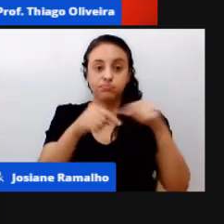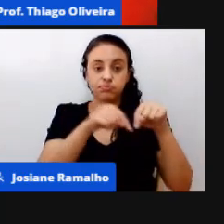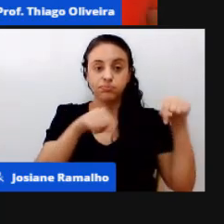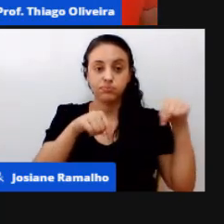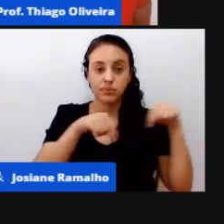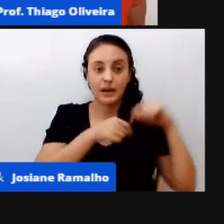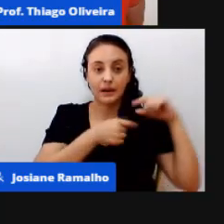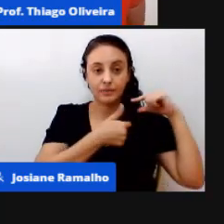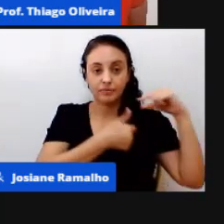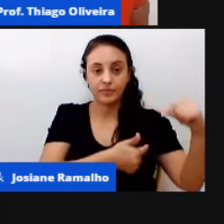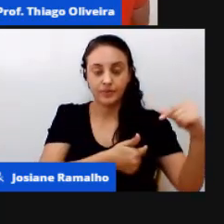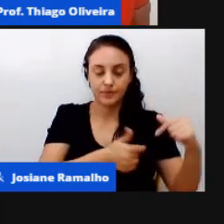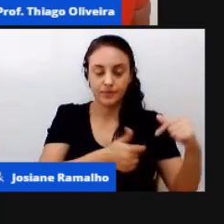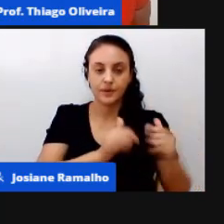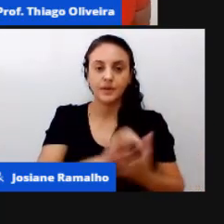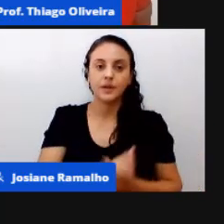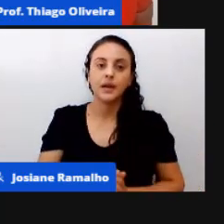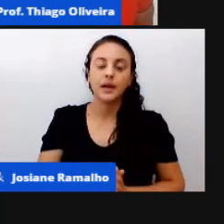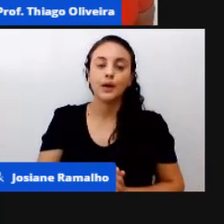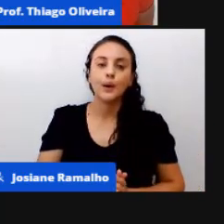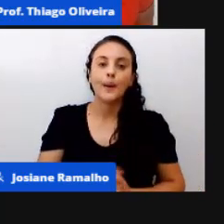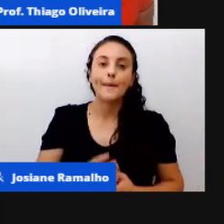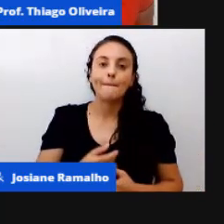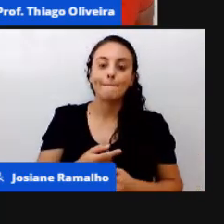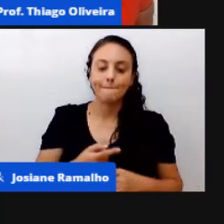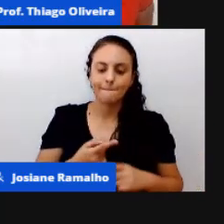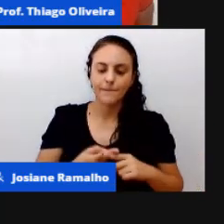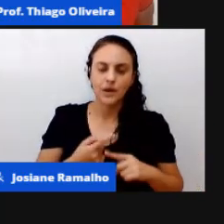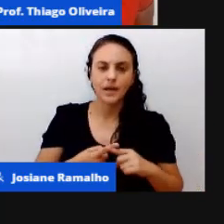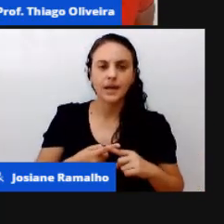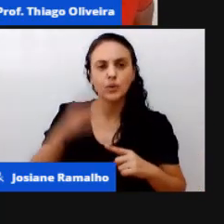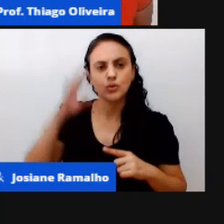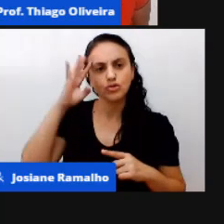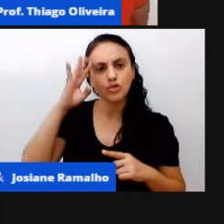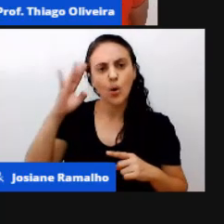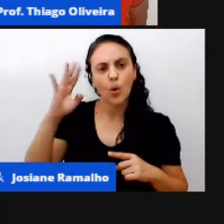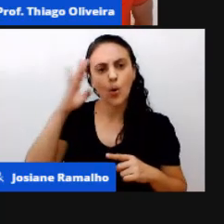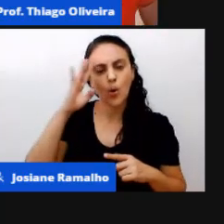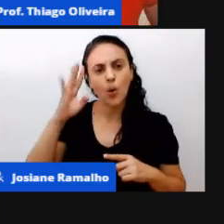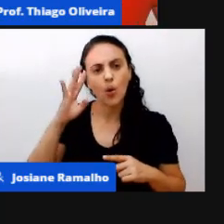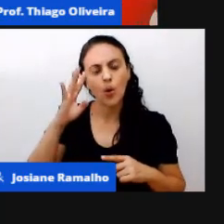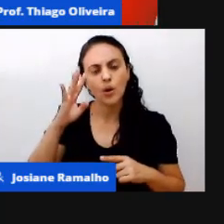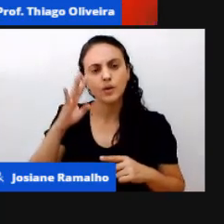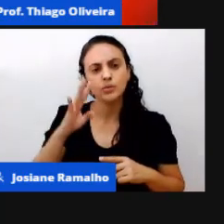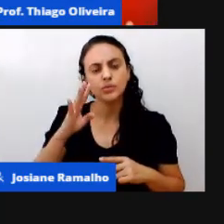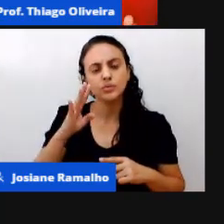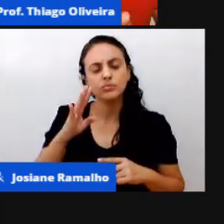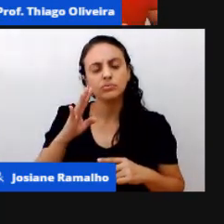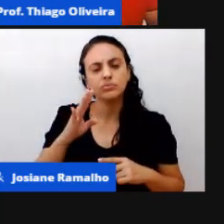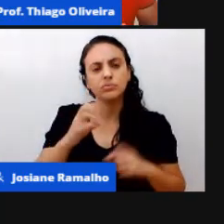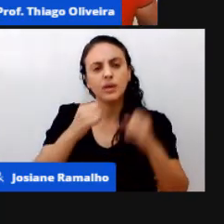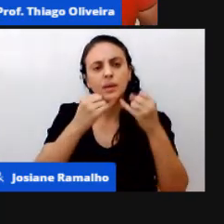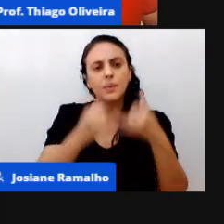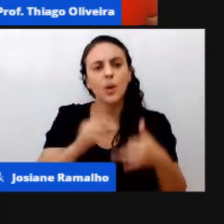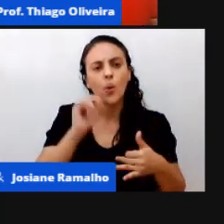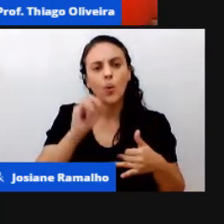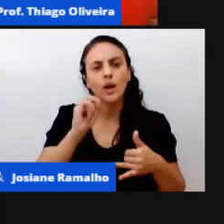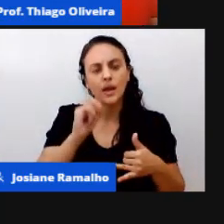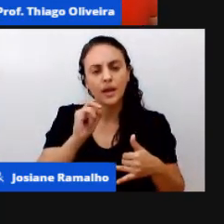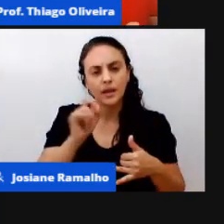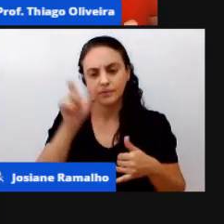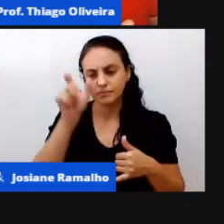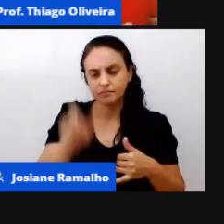teóricos e os defensores dessa sala de aula invertida argumentam que a aplicabilidade dentro